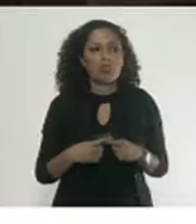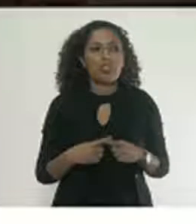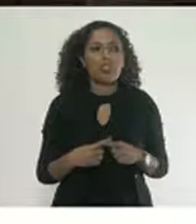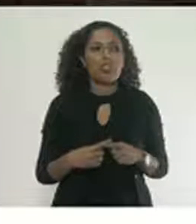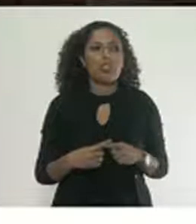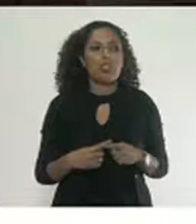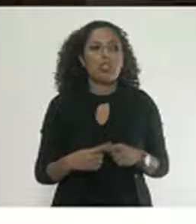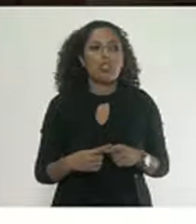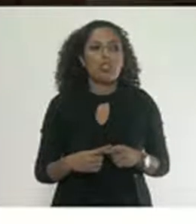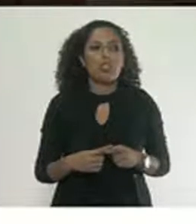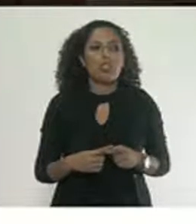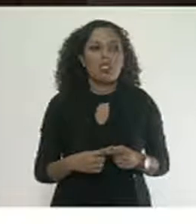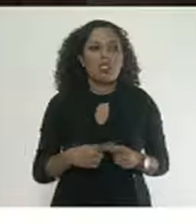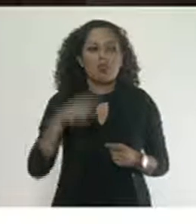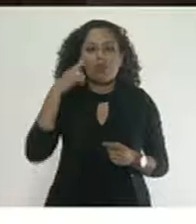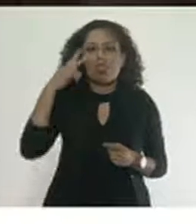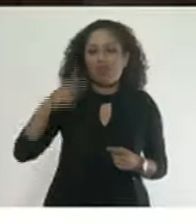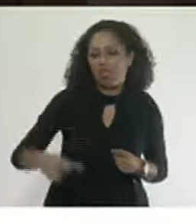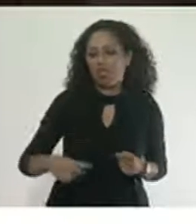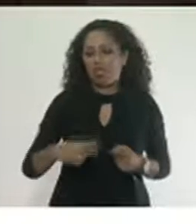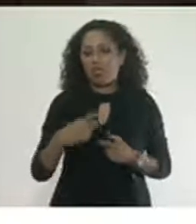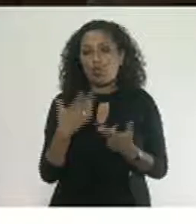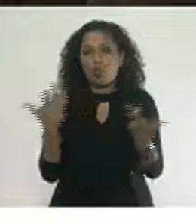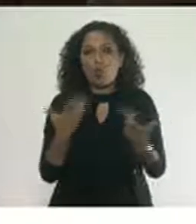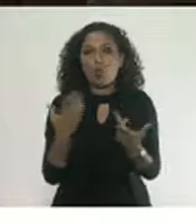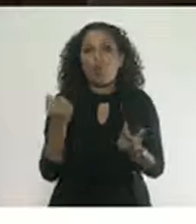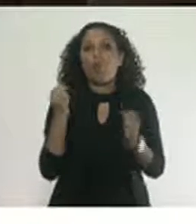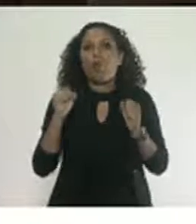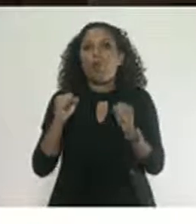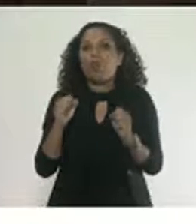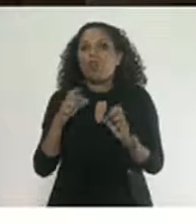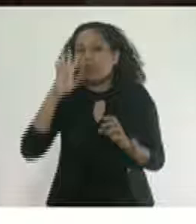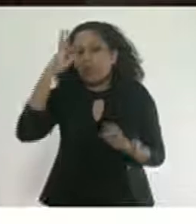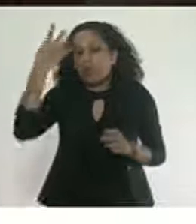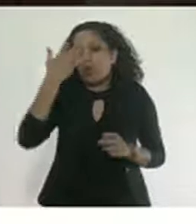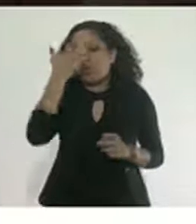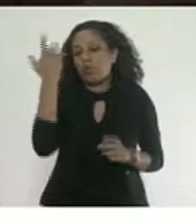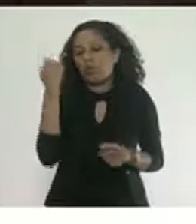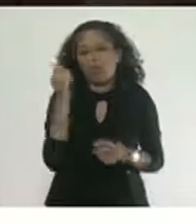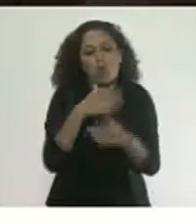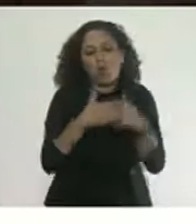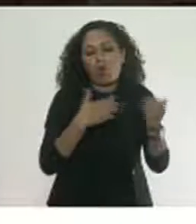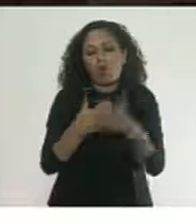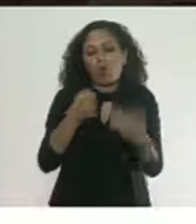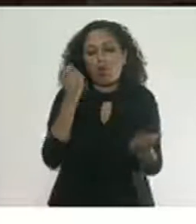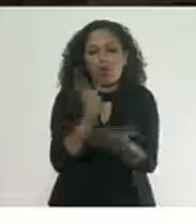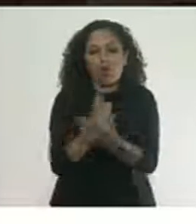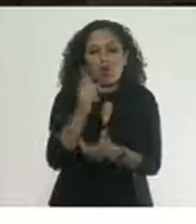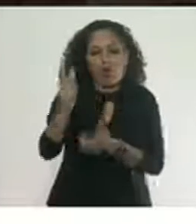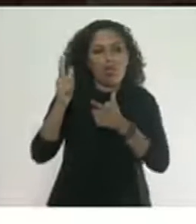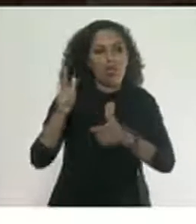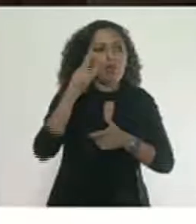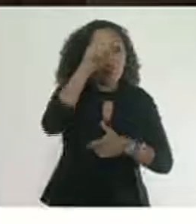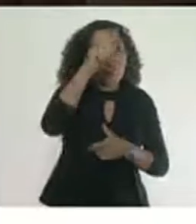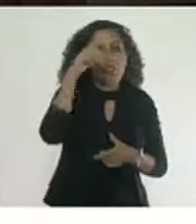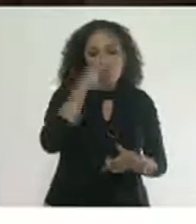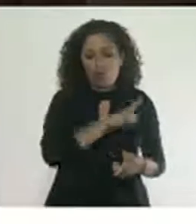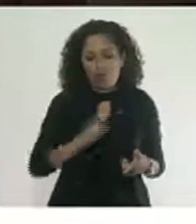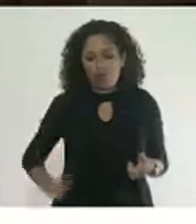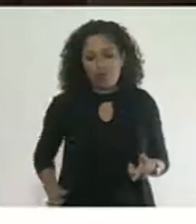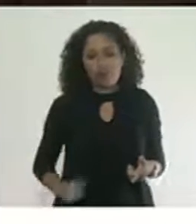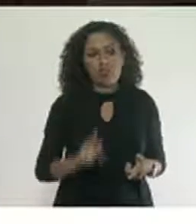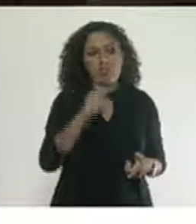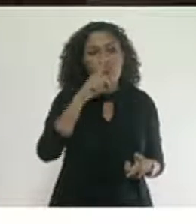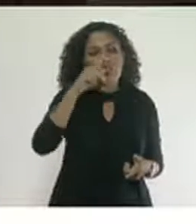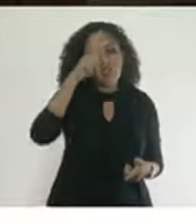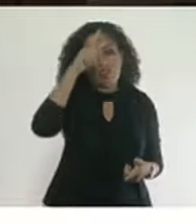contas, quando a gente vê essa flexibilização das armas, e o Bolsonaro prometeu, inclusive,